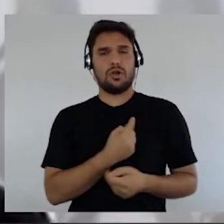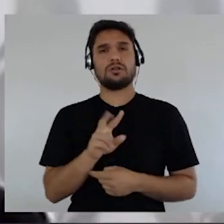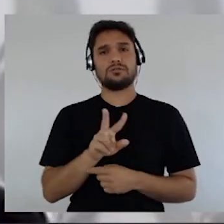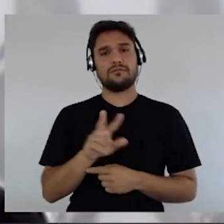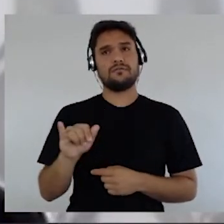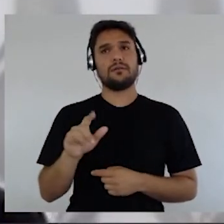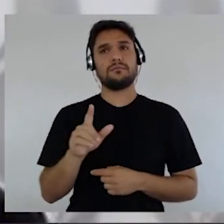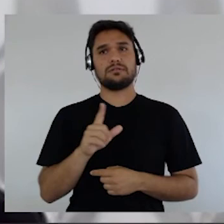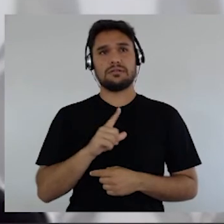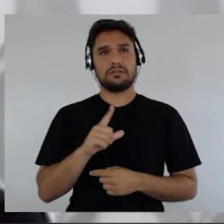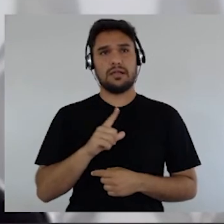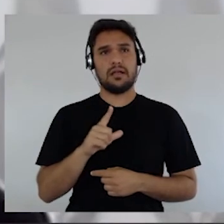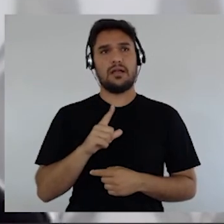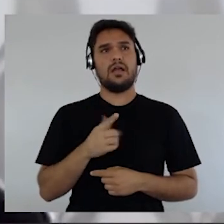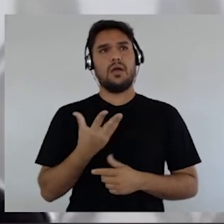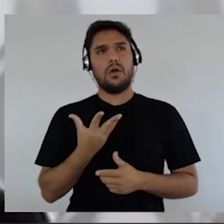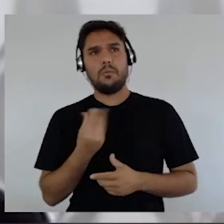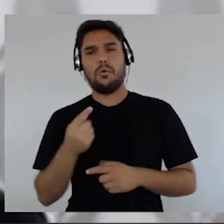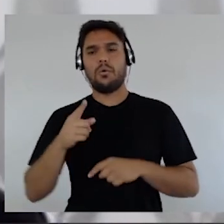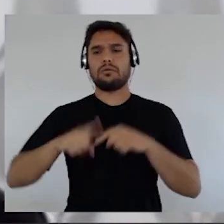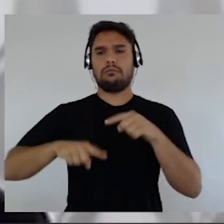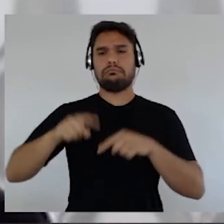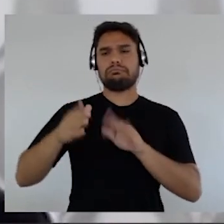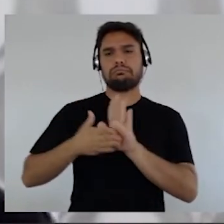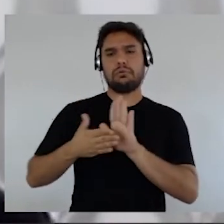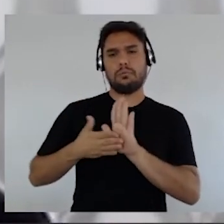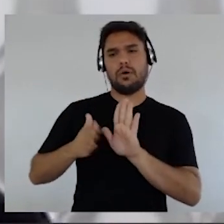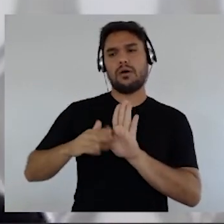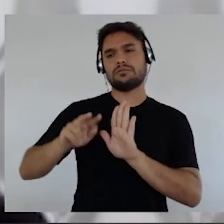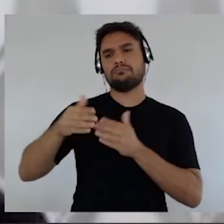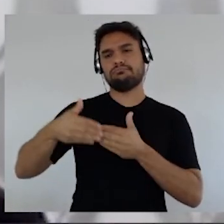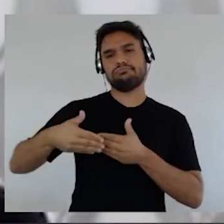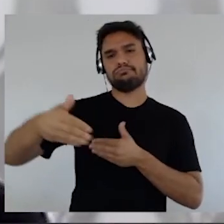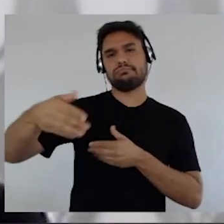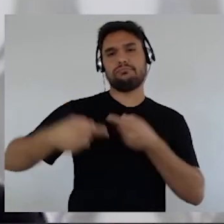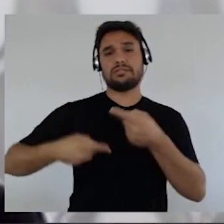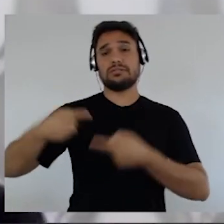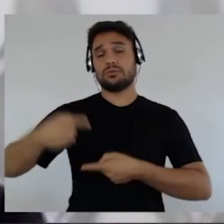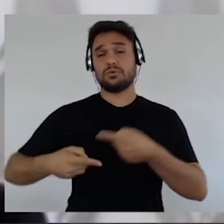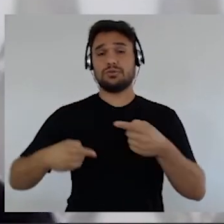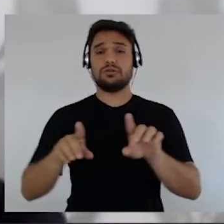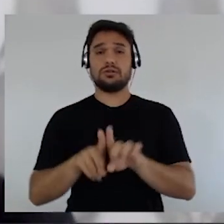aí muitas matérias a serem discutidas